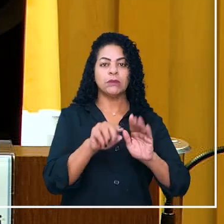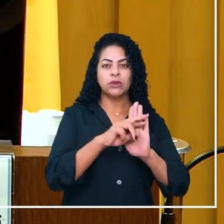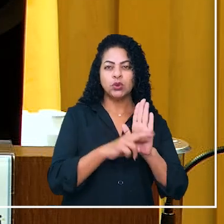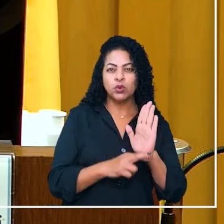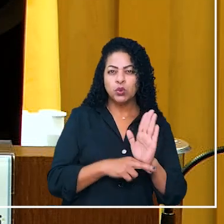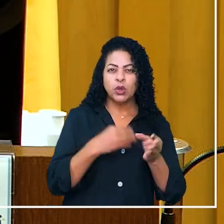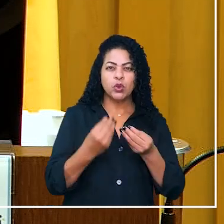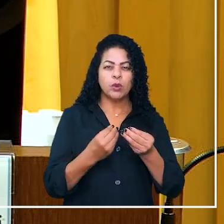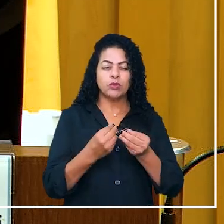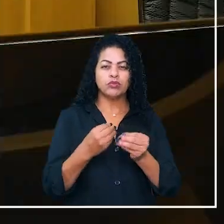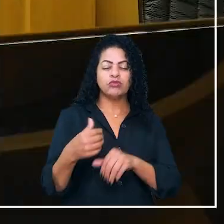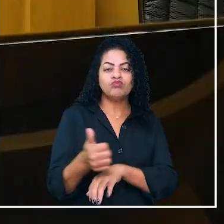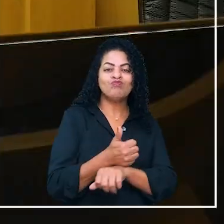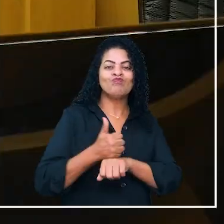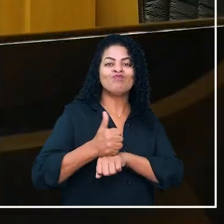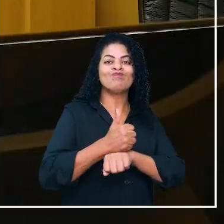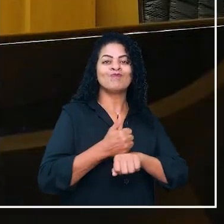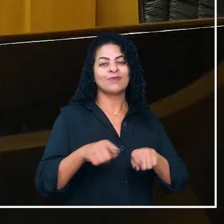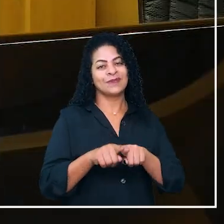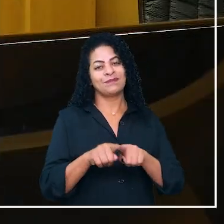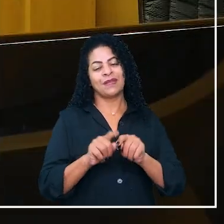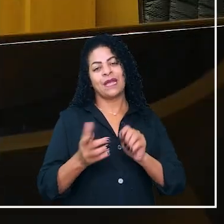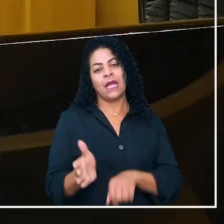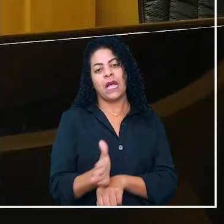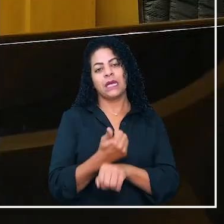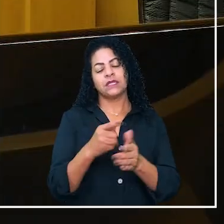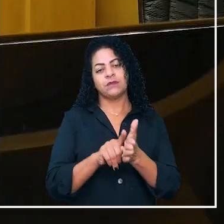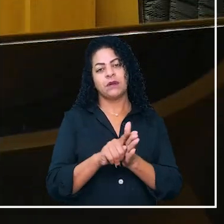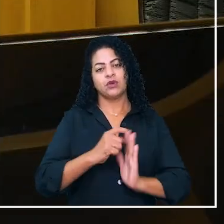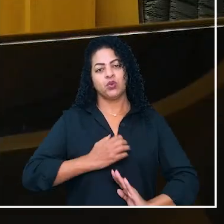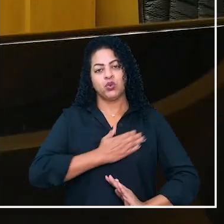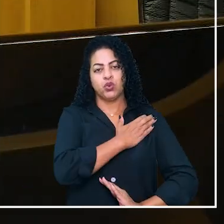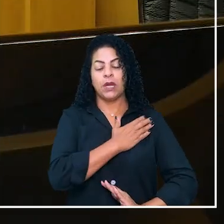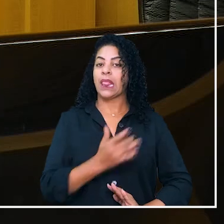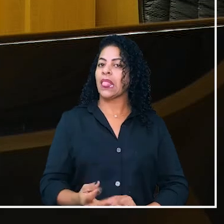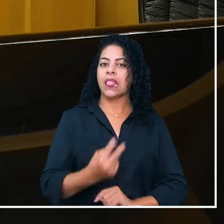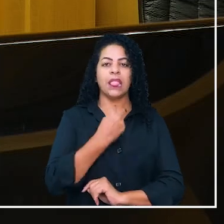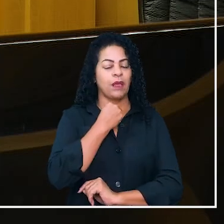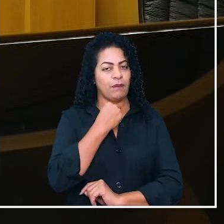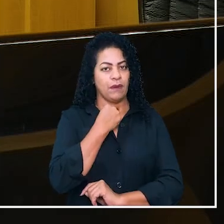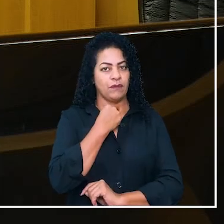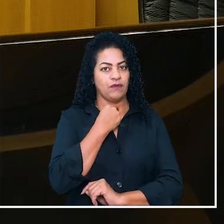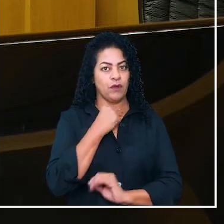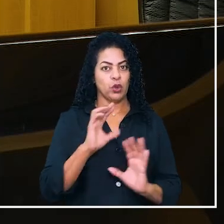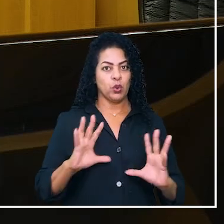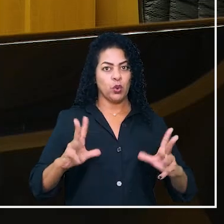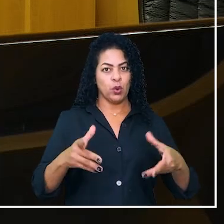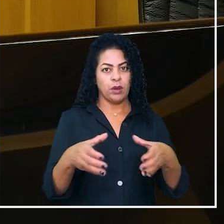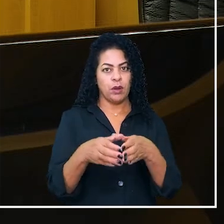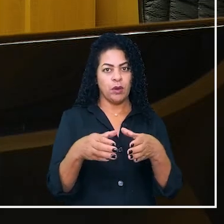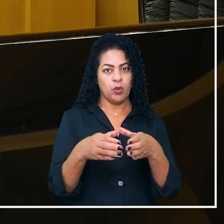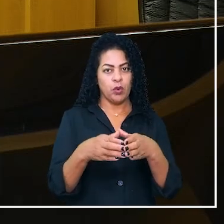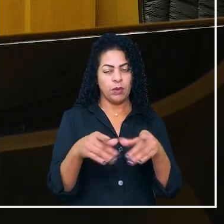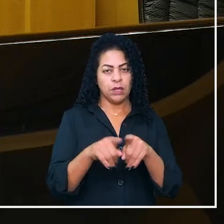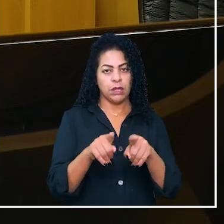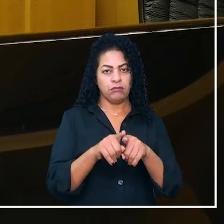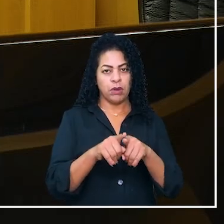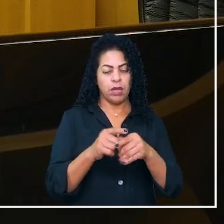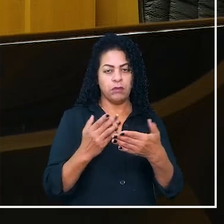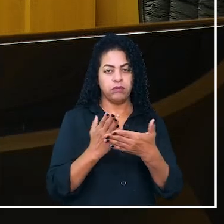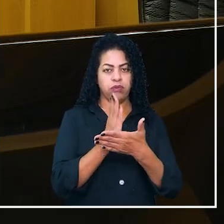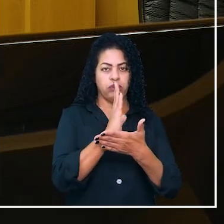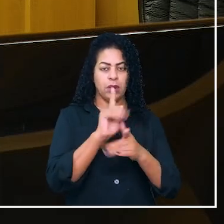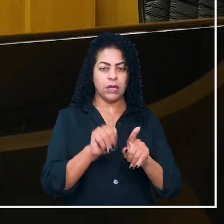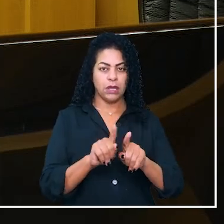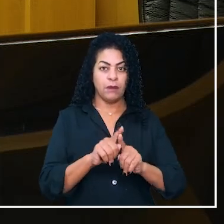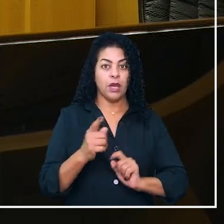de identificação profissional e dispositivos antidiscriminatórios. A decisão foi unânime. A empresa entrou com